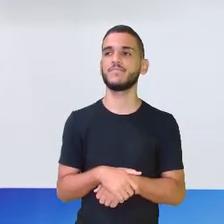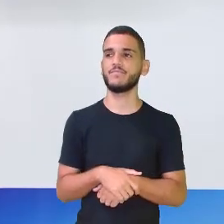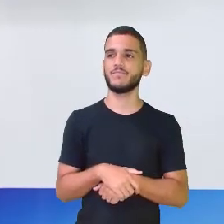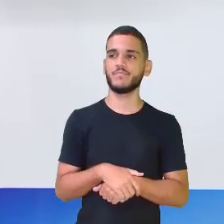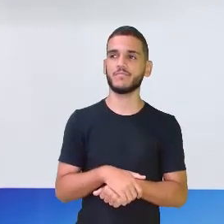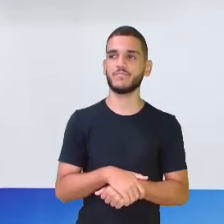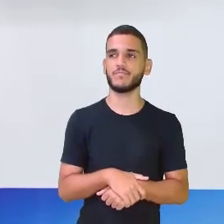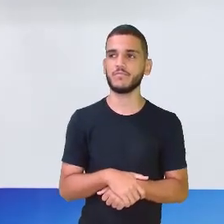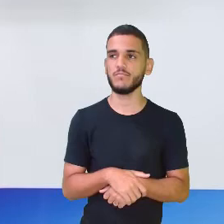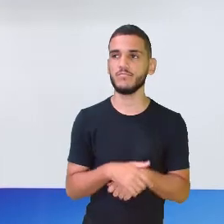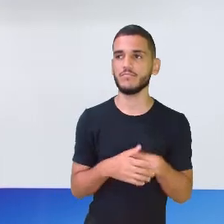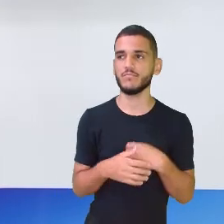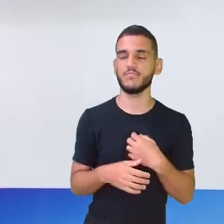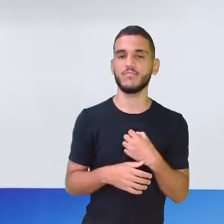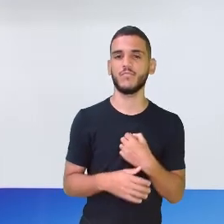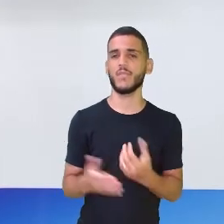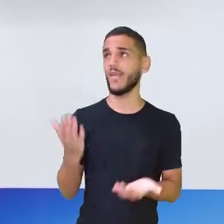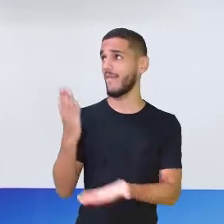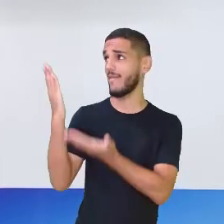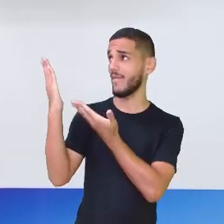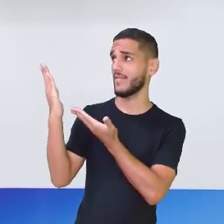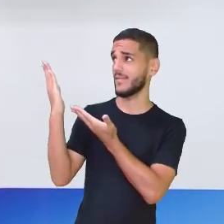olha só, e essa daqui?